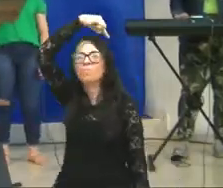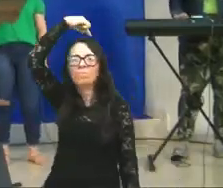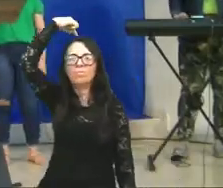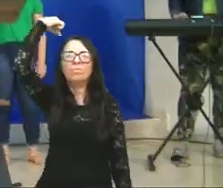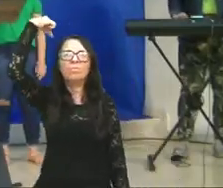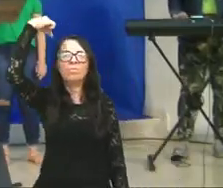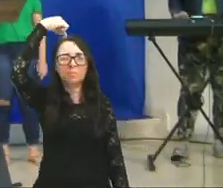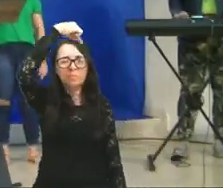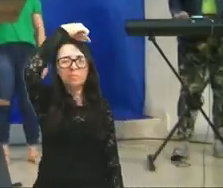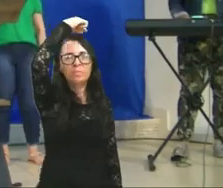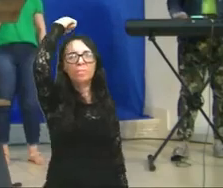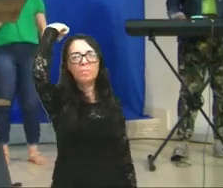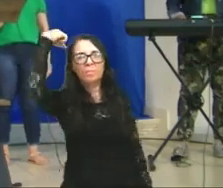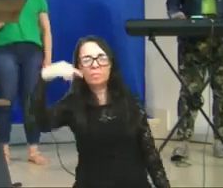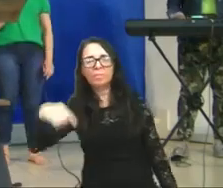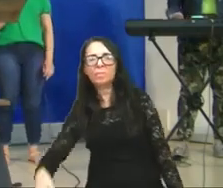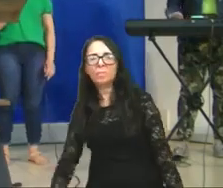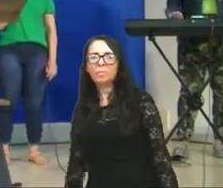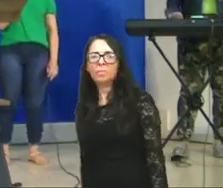santo,